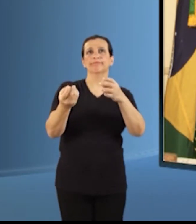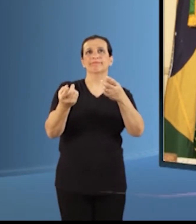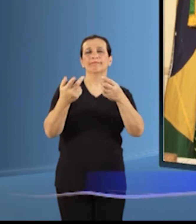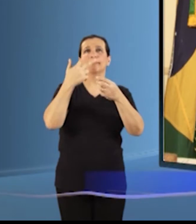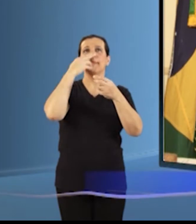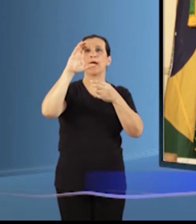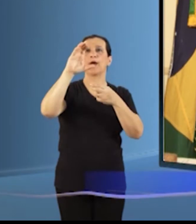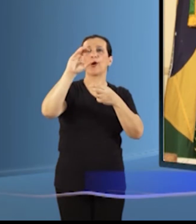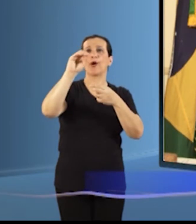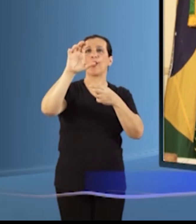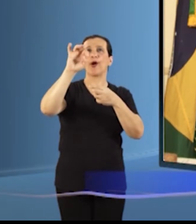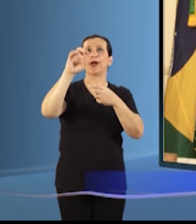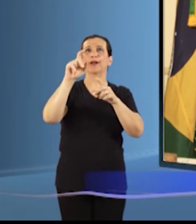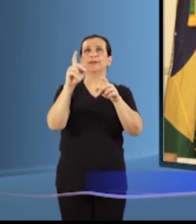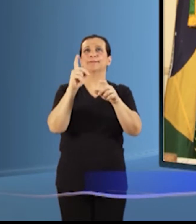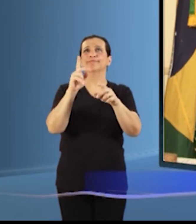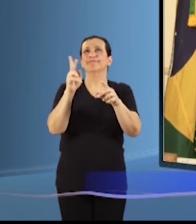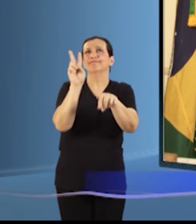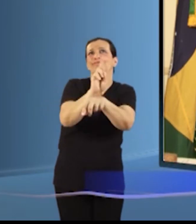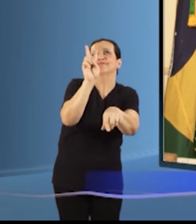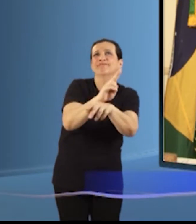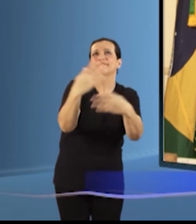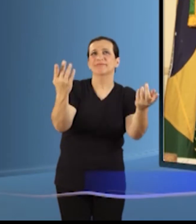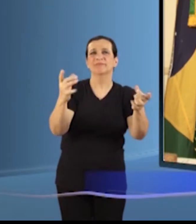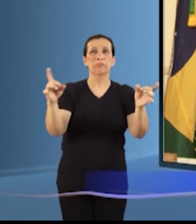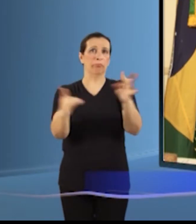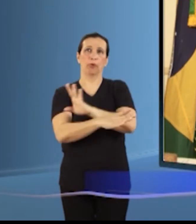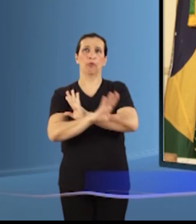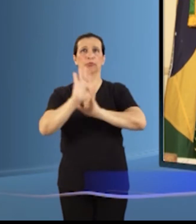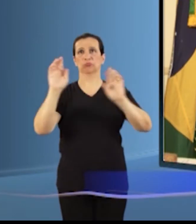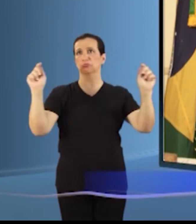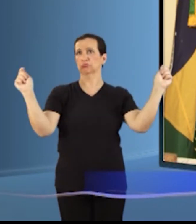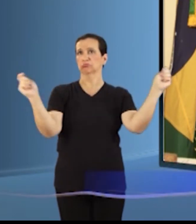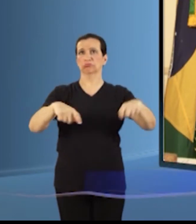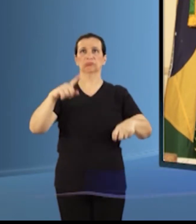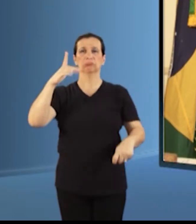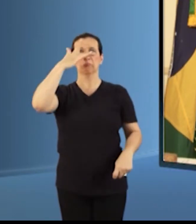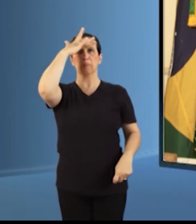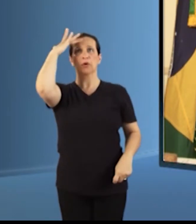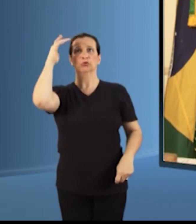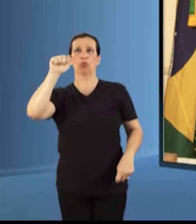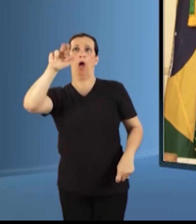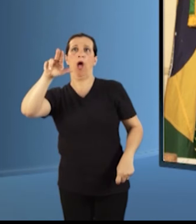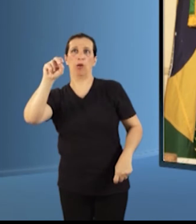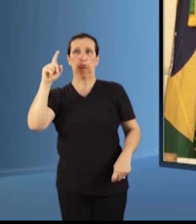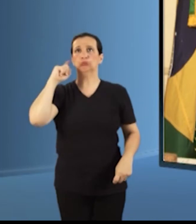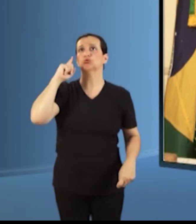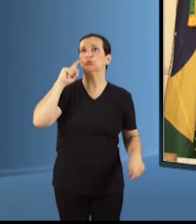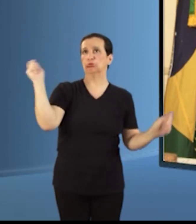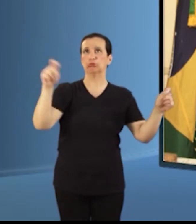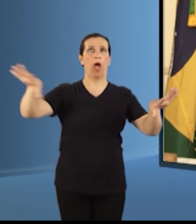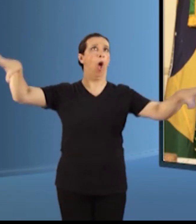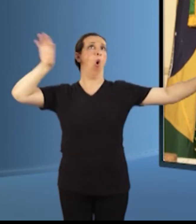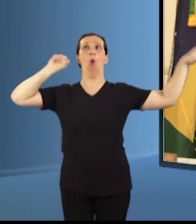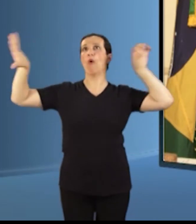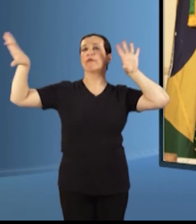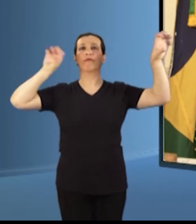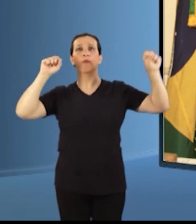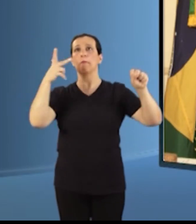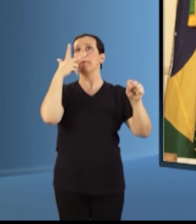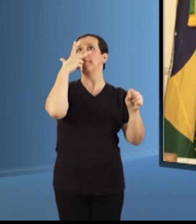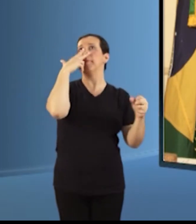essa cóclea artificial e pronto, e depois o aluno vai, ou a pessoa surda vai passar a ouvir, vai sair por